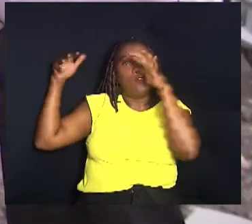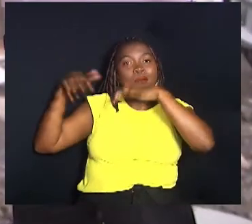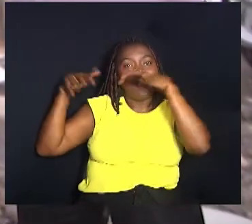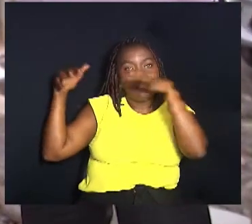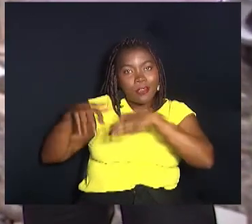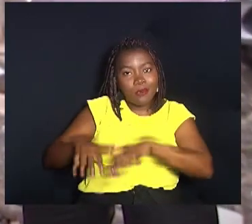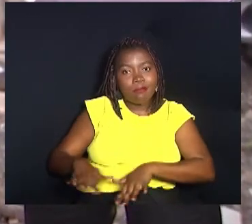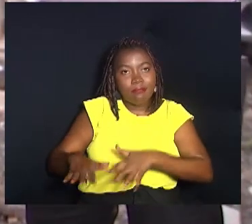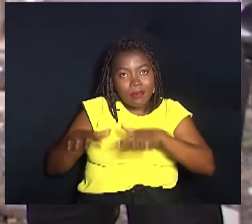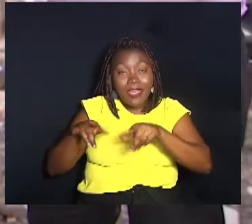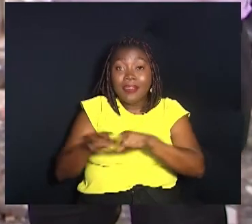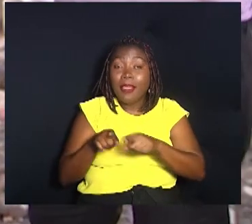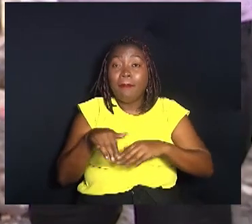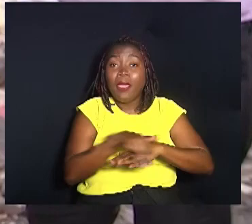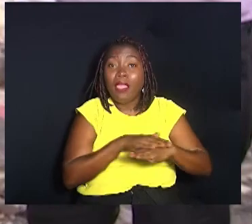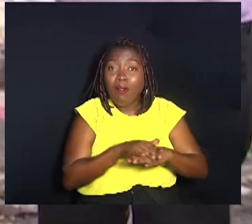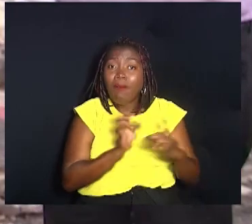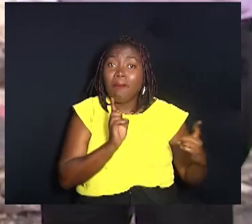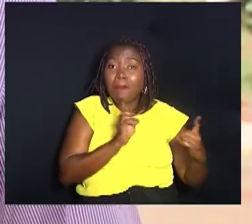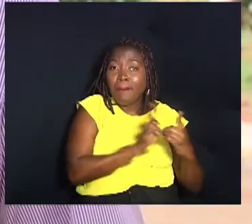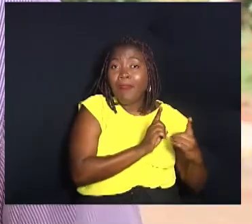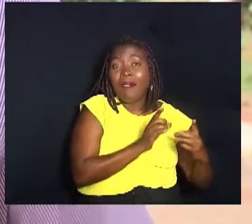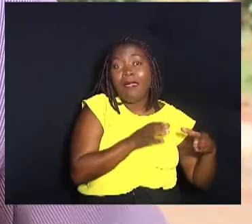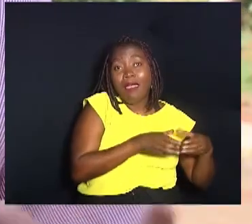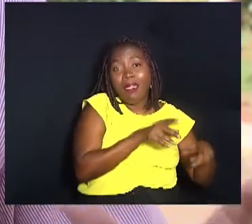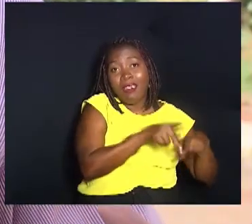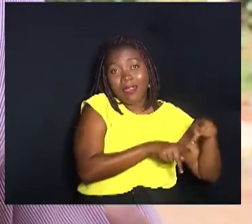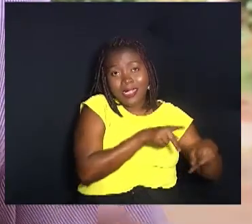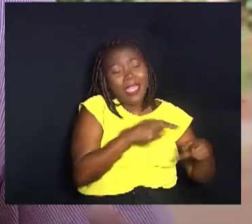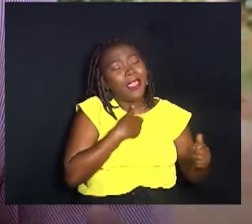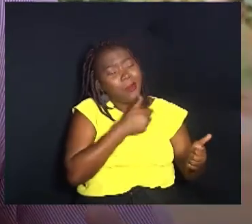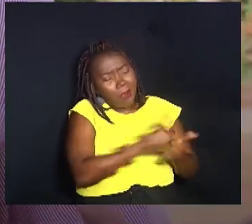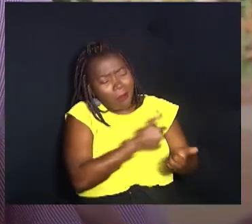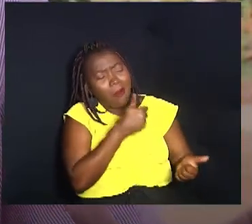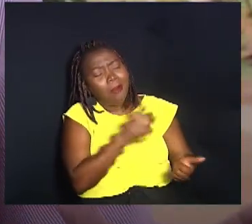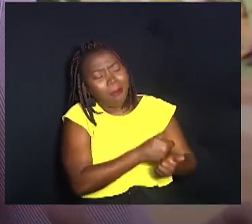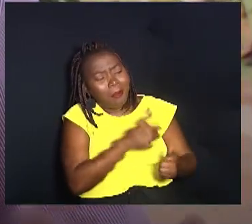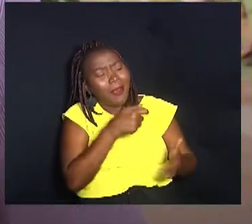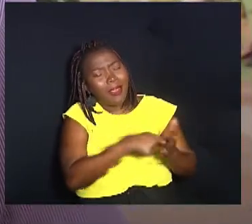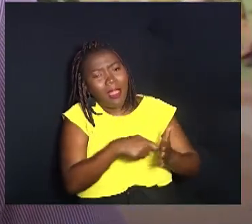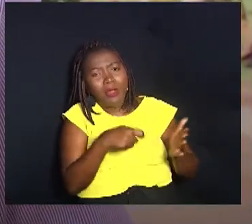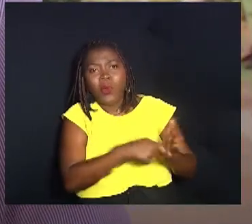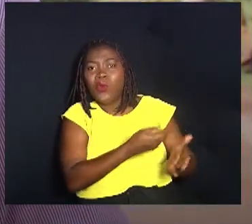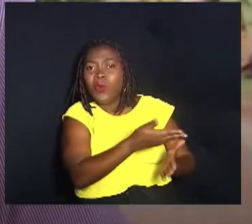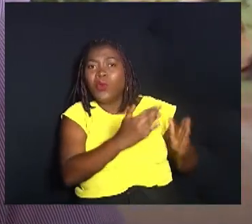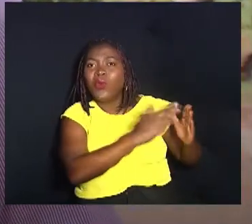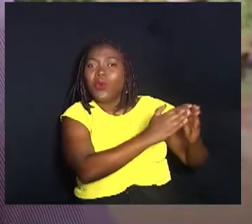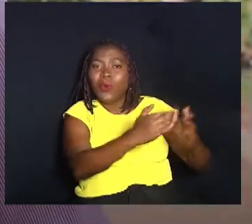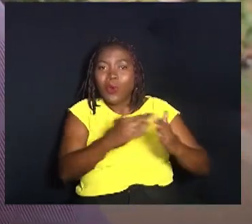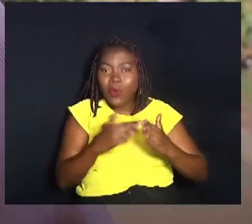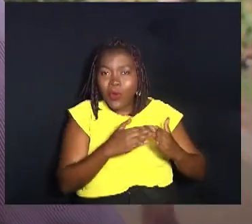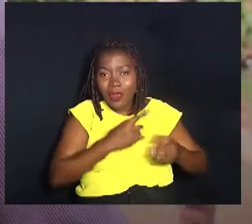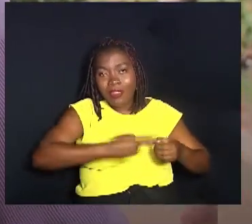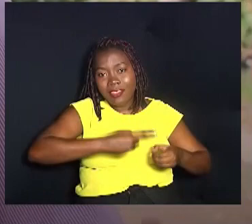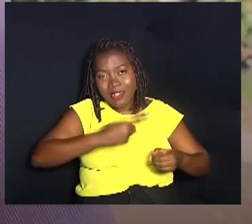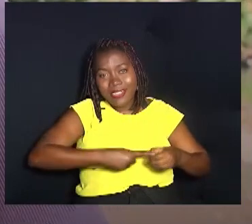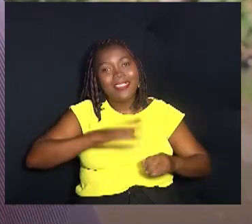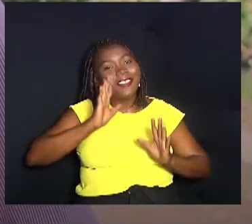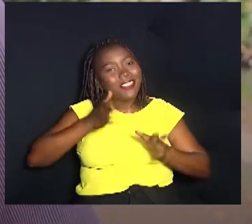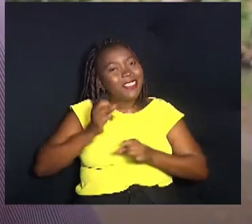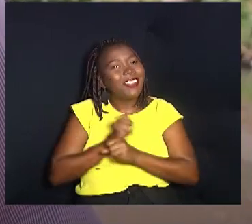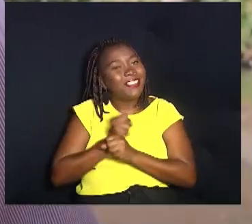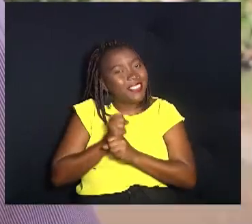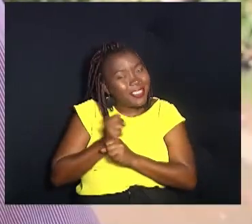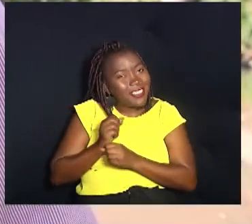para conversar de perto com a comunidade. Eu acompanho a luta dos moradores aqui do Bosque das Palmeiras já há alguns anos,